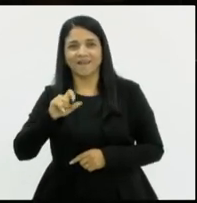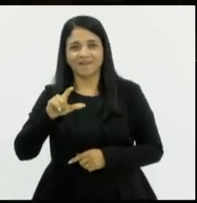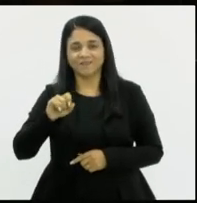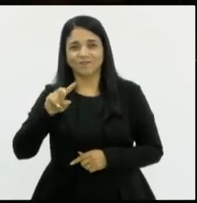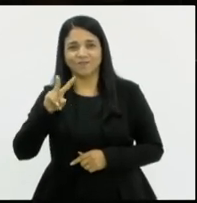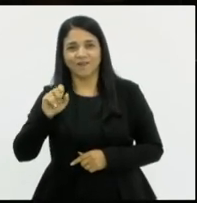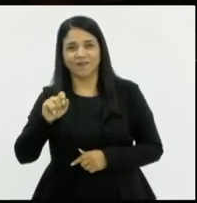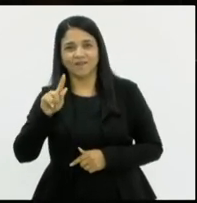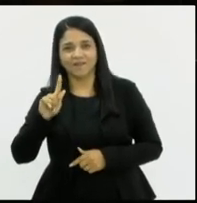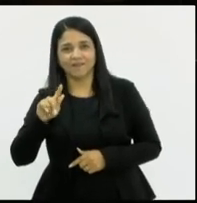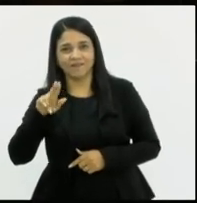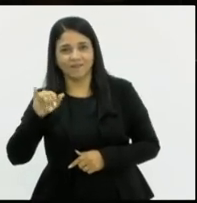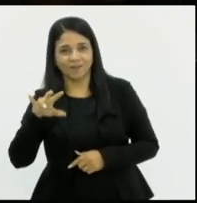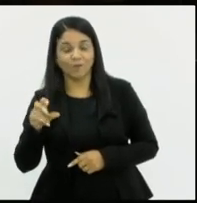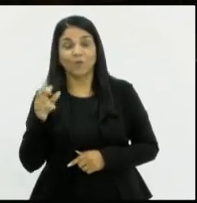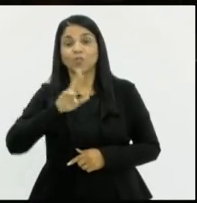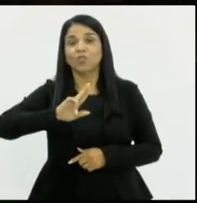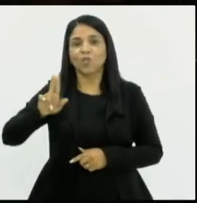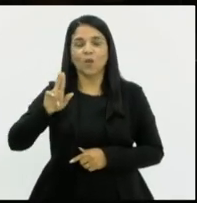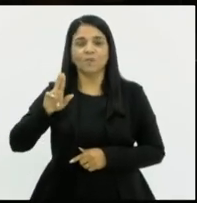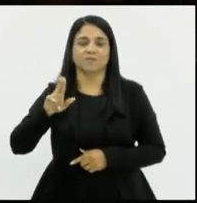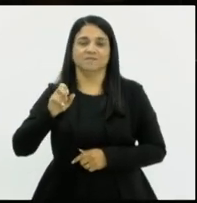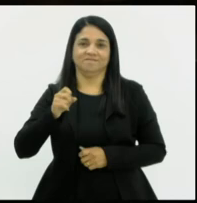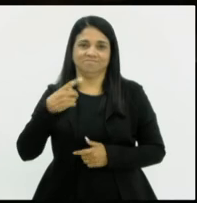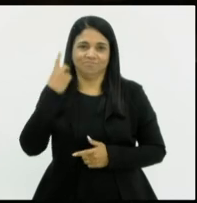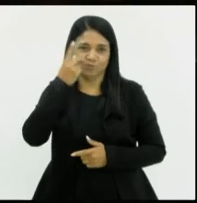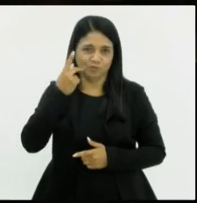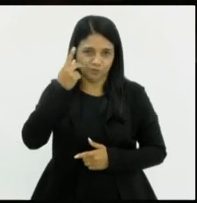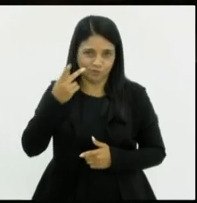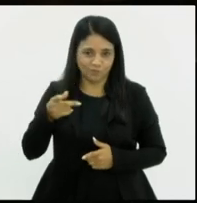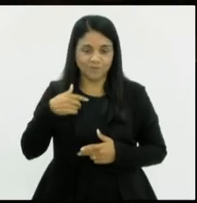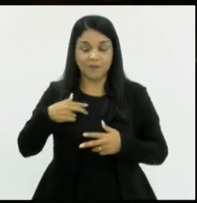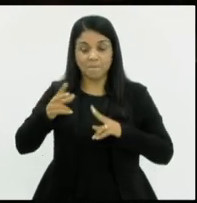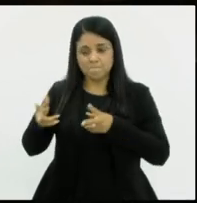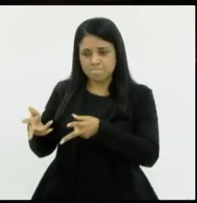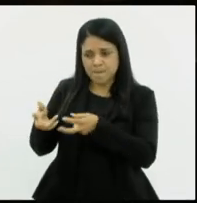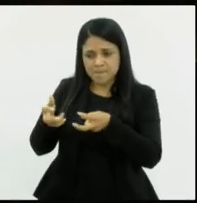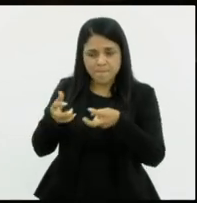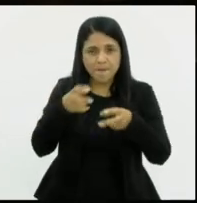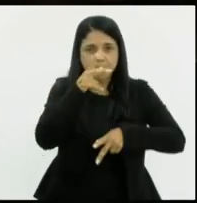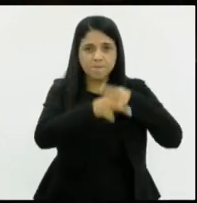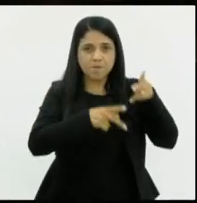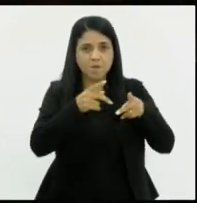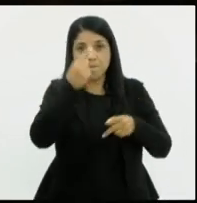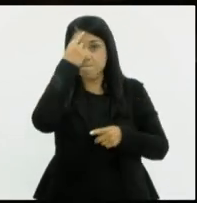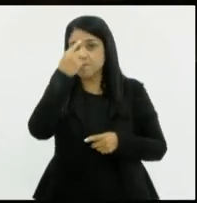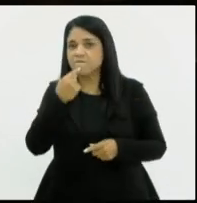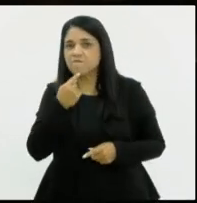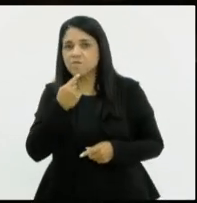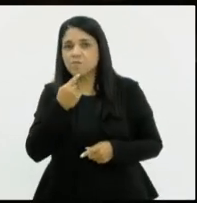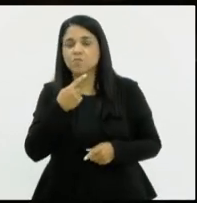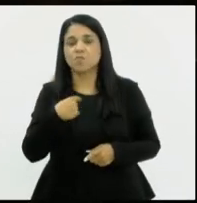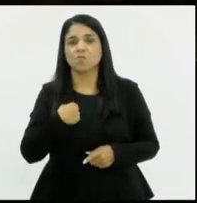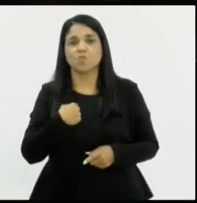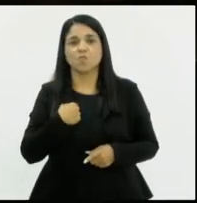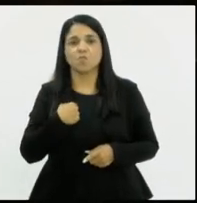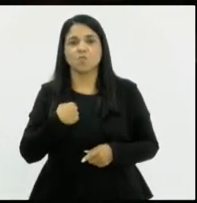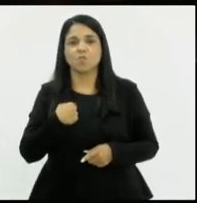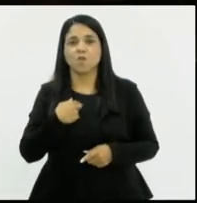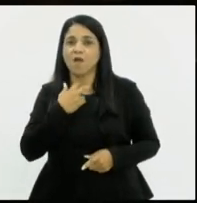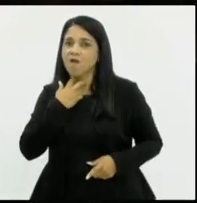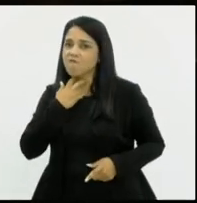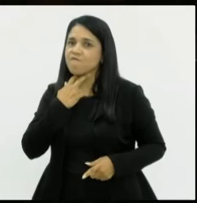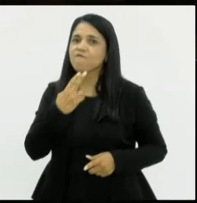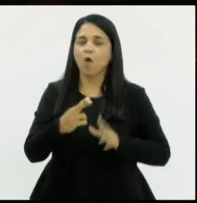Daniela do Vaguinho, nome parlamentar. E aí as pessoas começaram a perceber que a Daniela do Vaguinho tinha um perfil para ser a voz deles